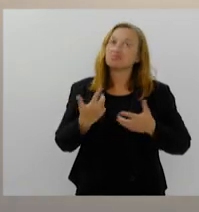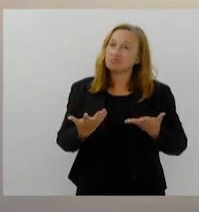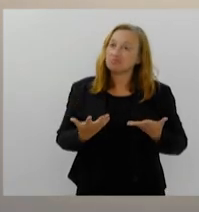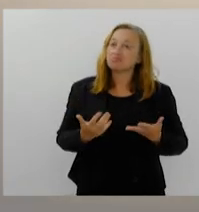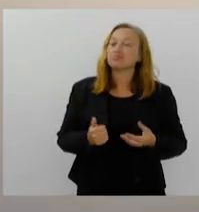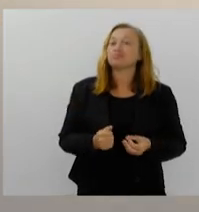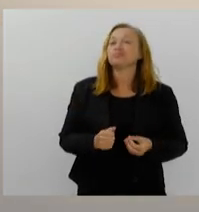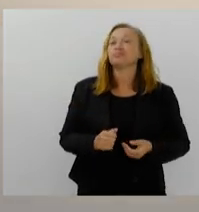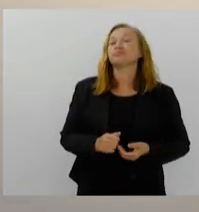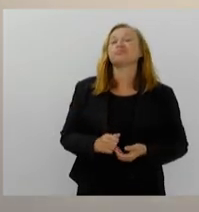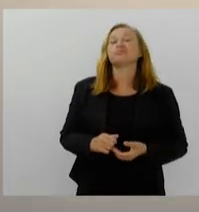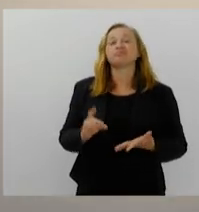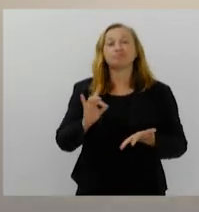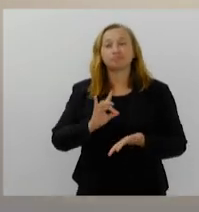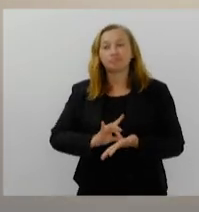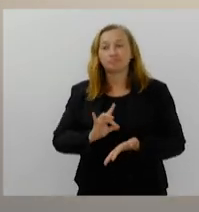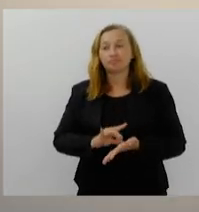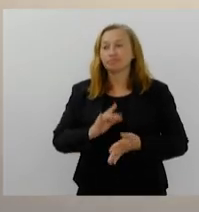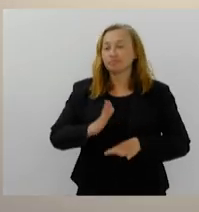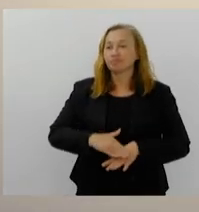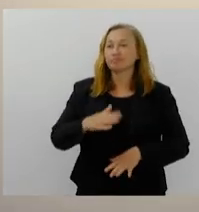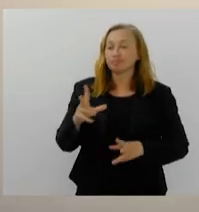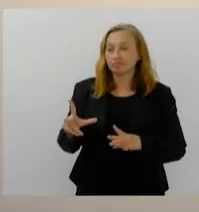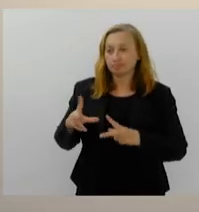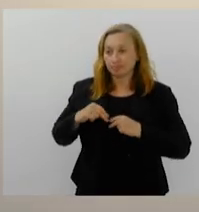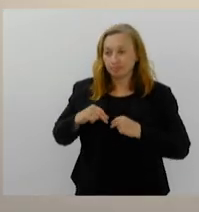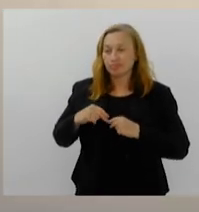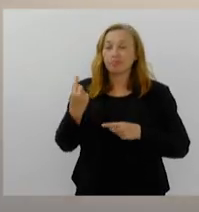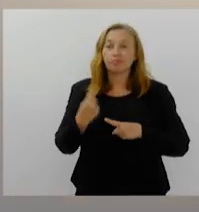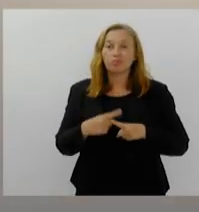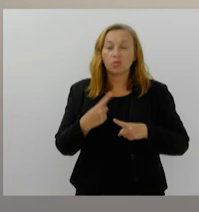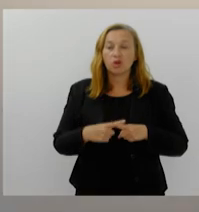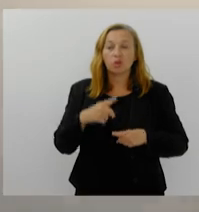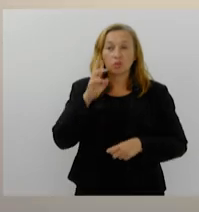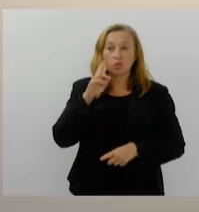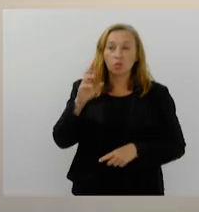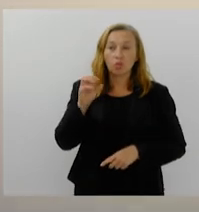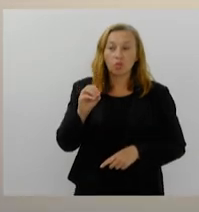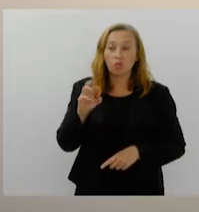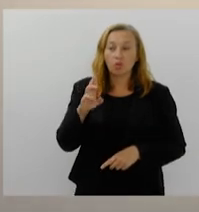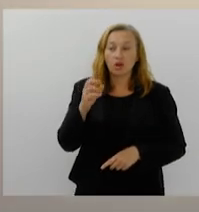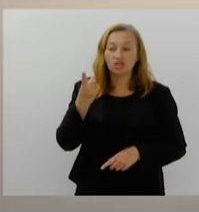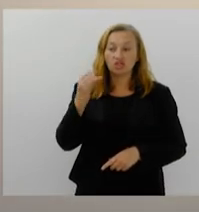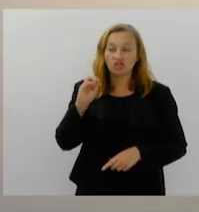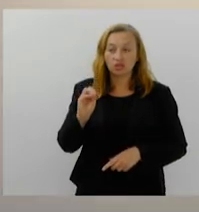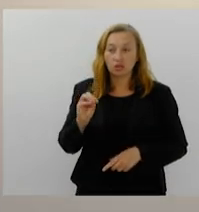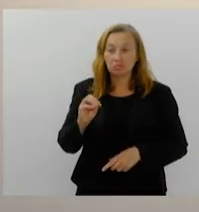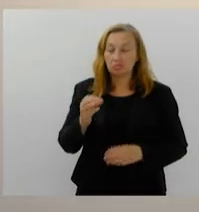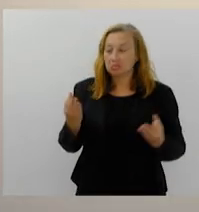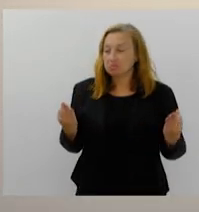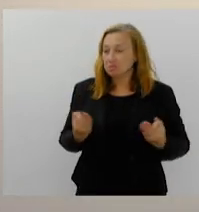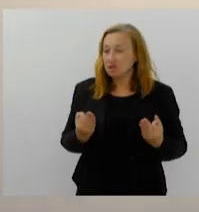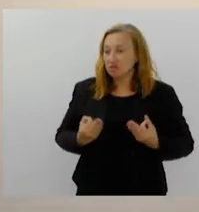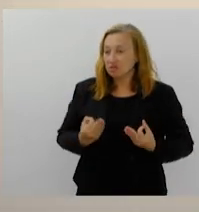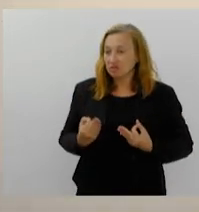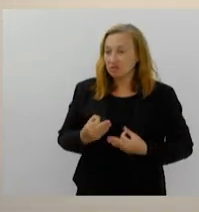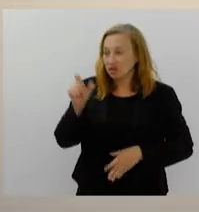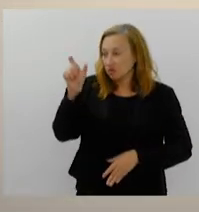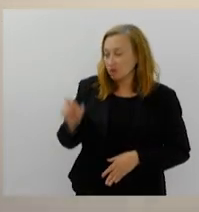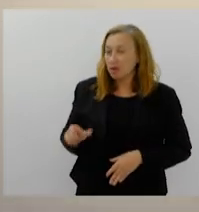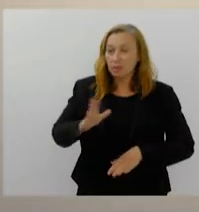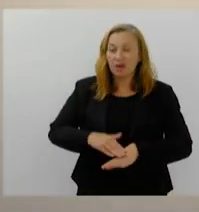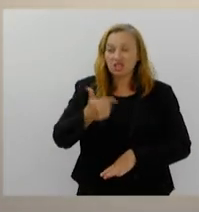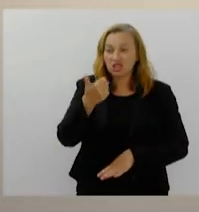receber essa comenda. Realmente, mais do que merecida, porque o senhor Orlandino é uma pessoa brilhante, uma pessoa que há mais de